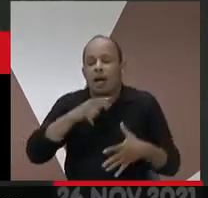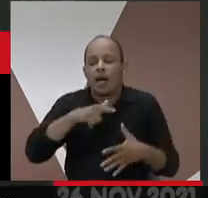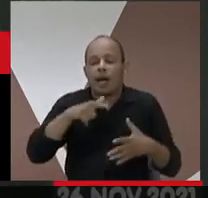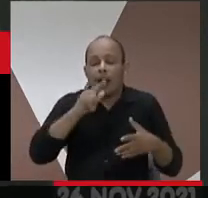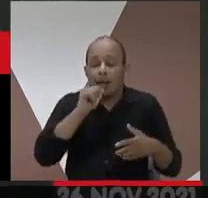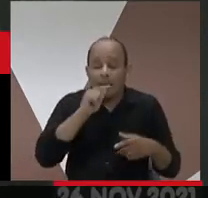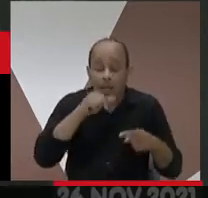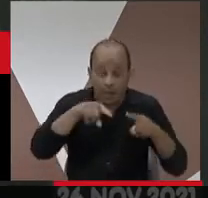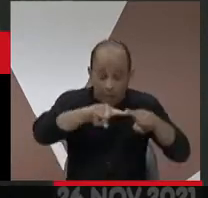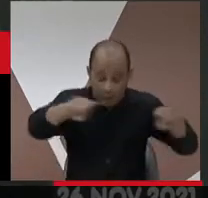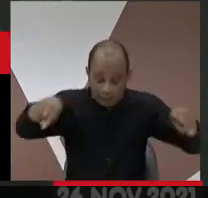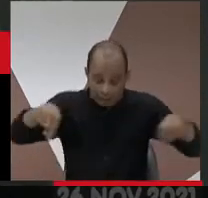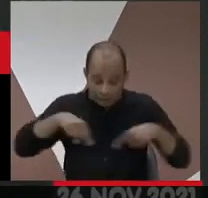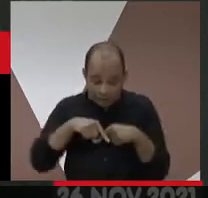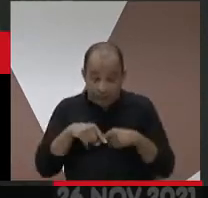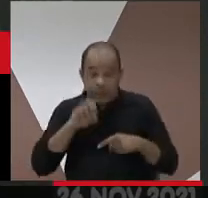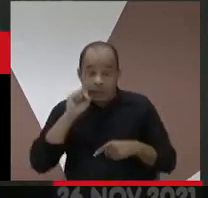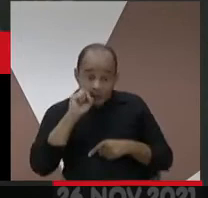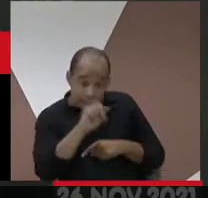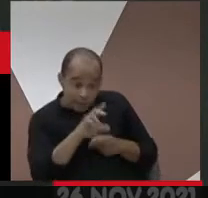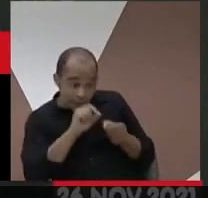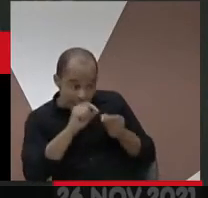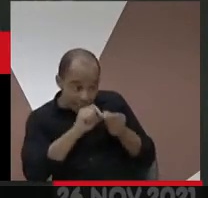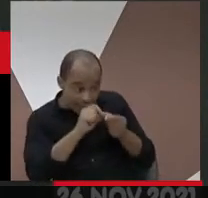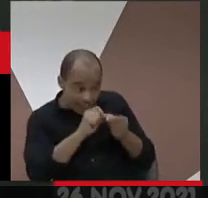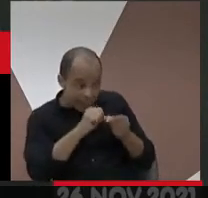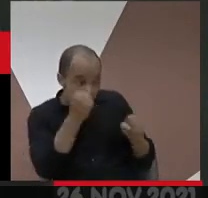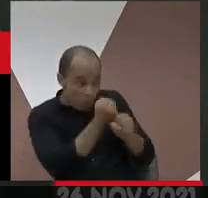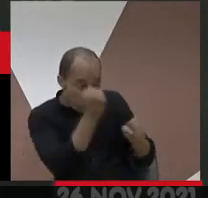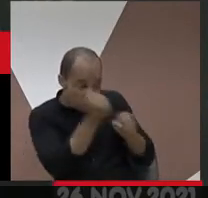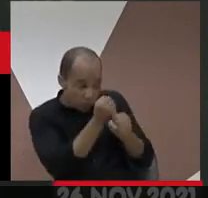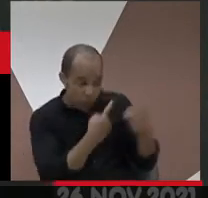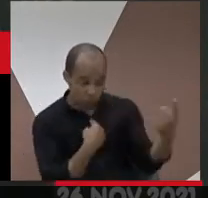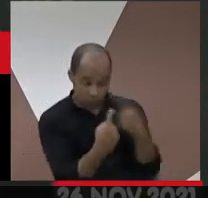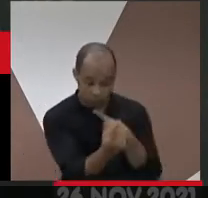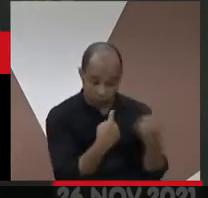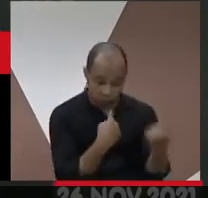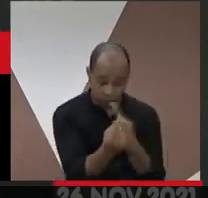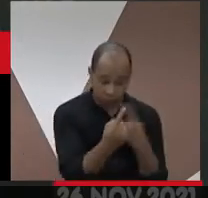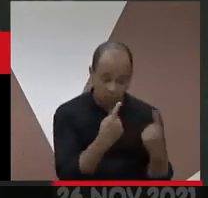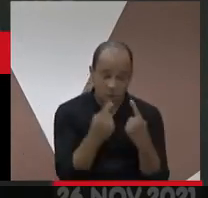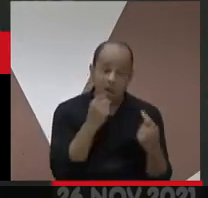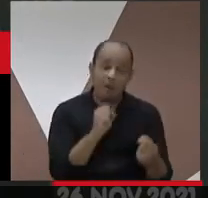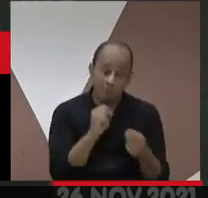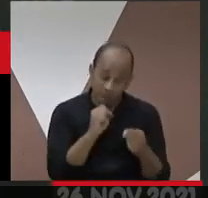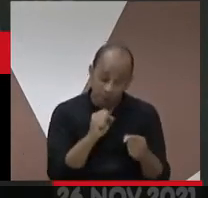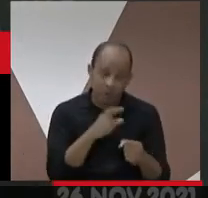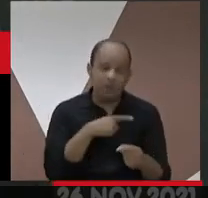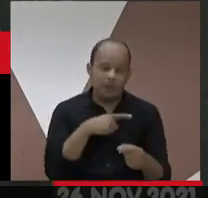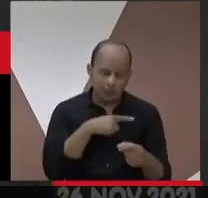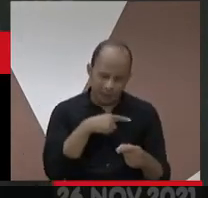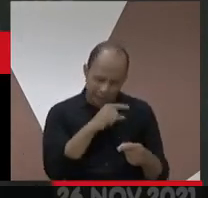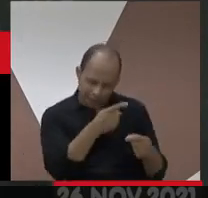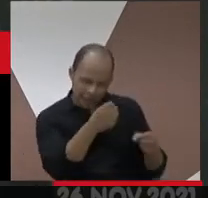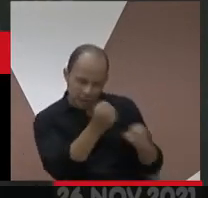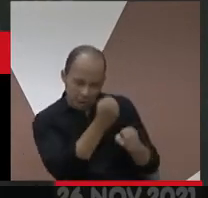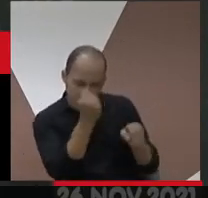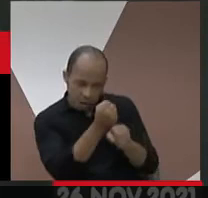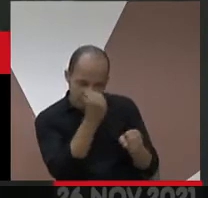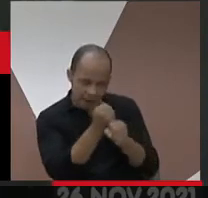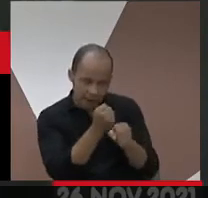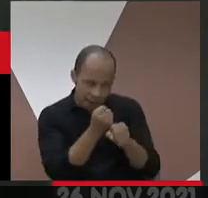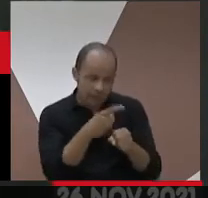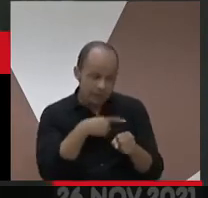100 quilômetros de extensão que cortará diversas cidades da região metropolitana de Belo Horizonte. Uma obra desta magnitude tem